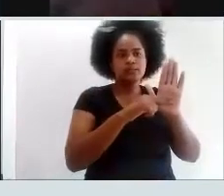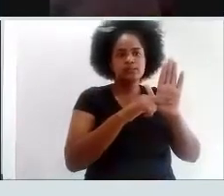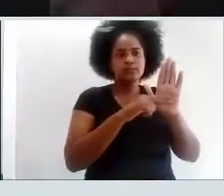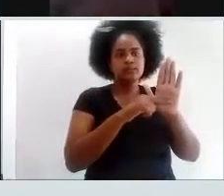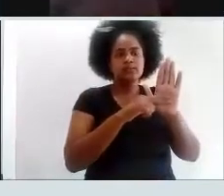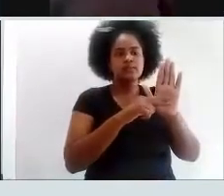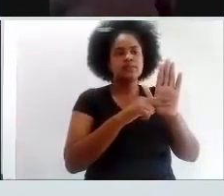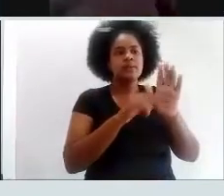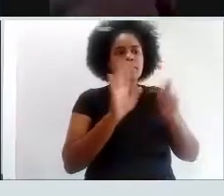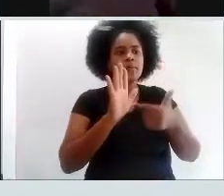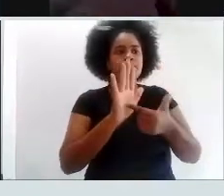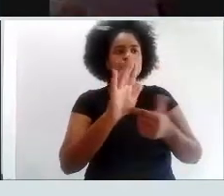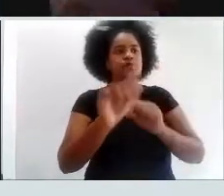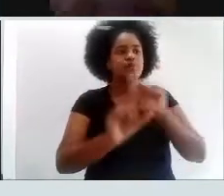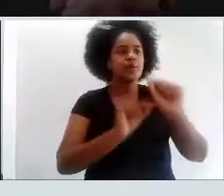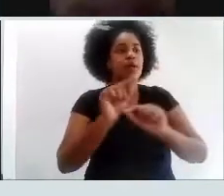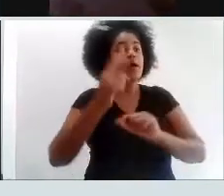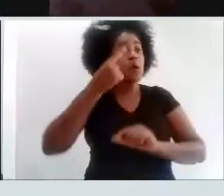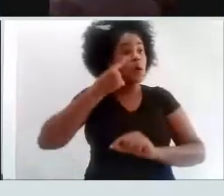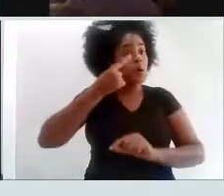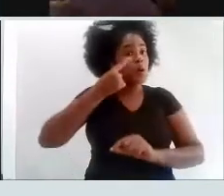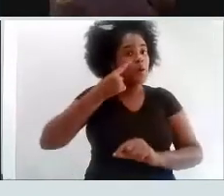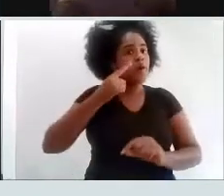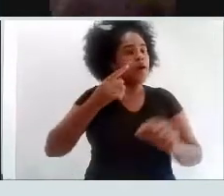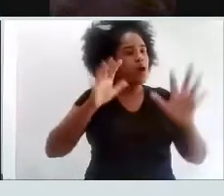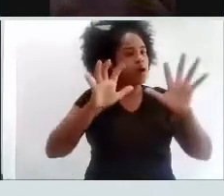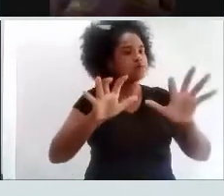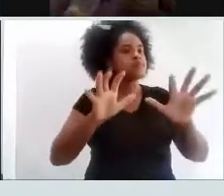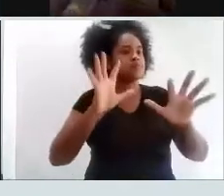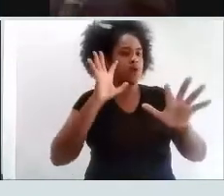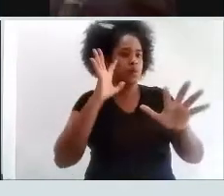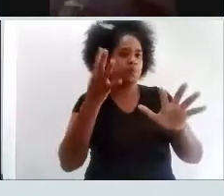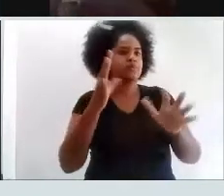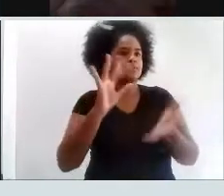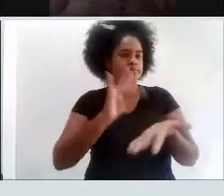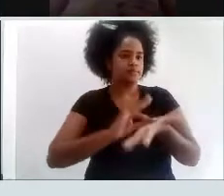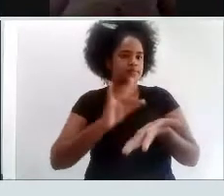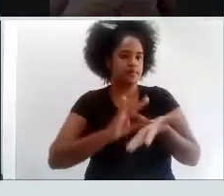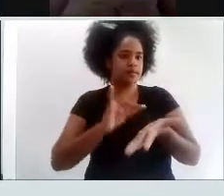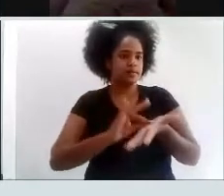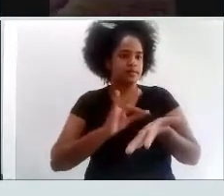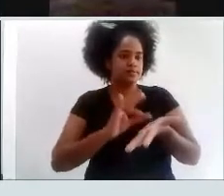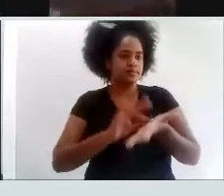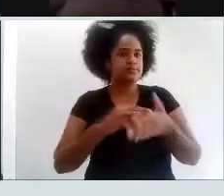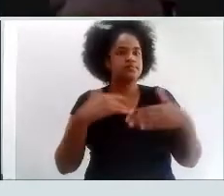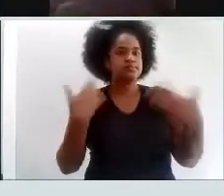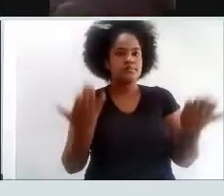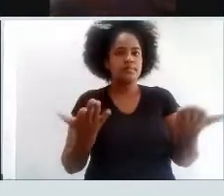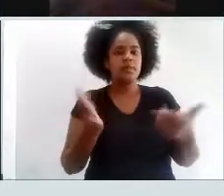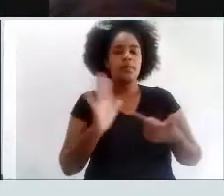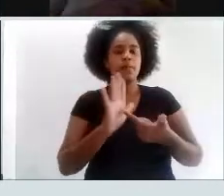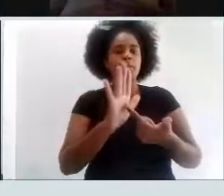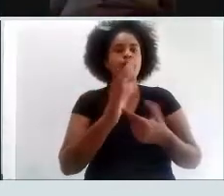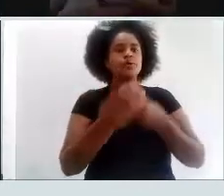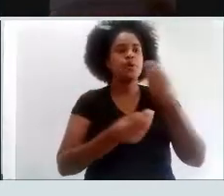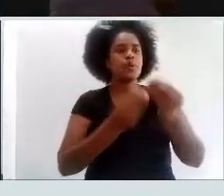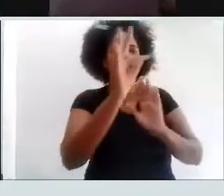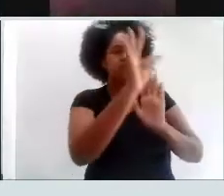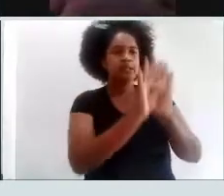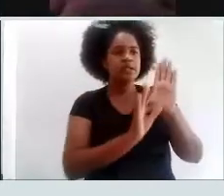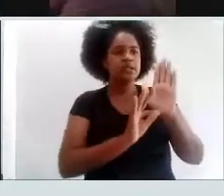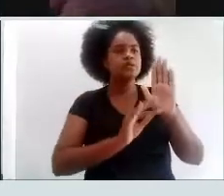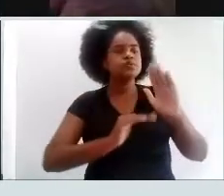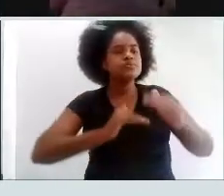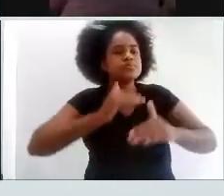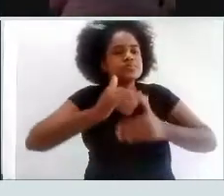pode criar esse jogo aí no seu desenvolvimento, você refutar algo que você trouxe. Mas aí são estratégias que a